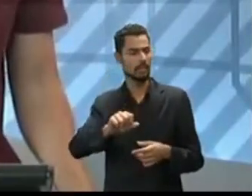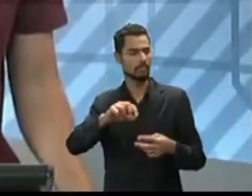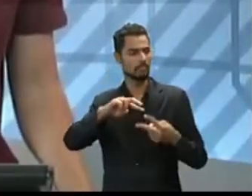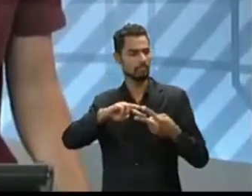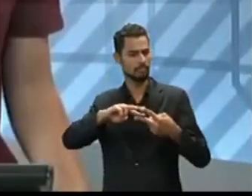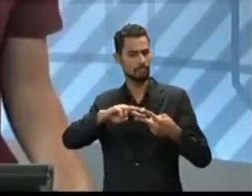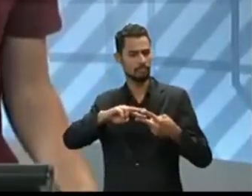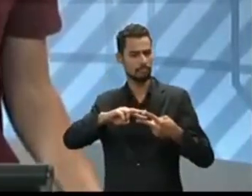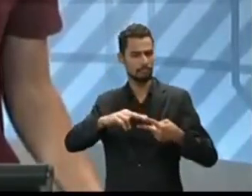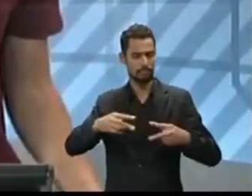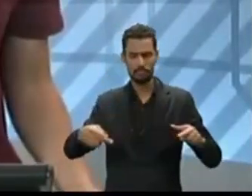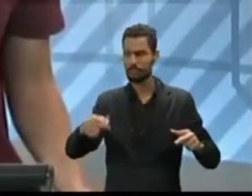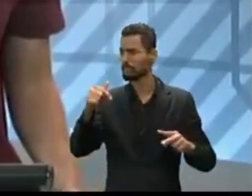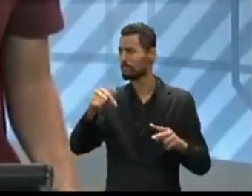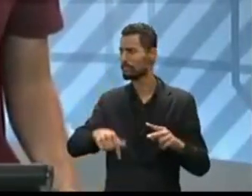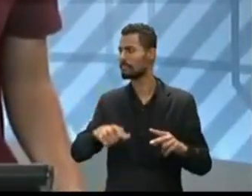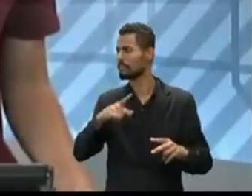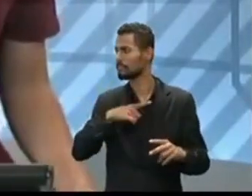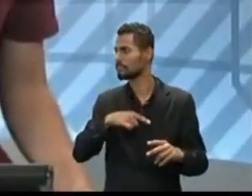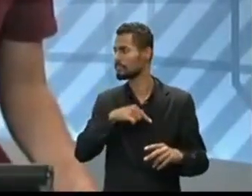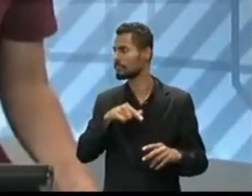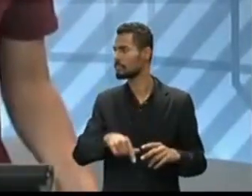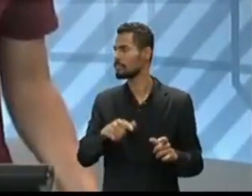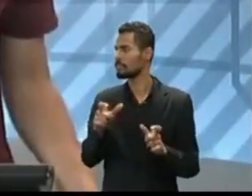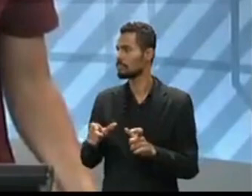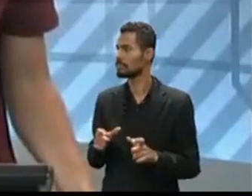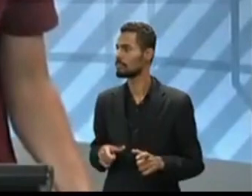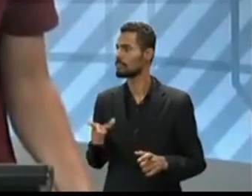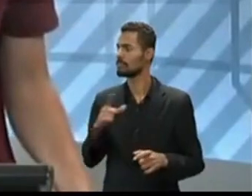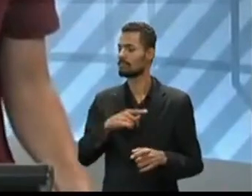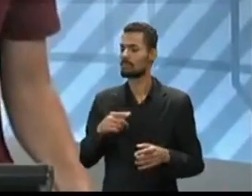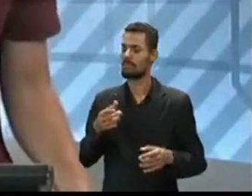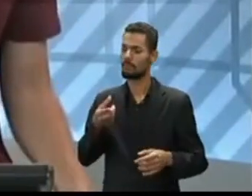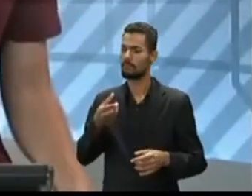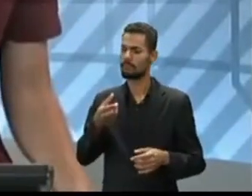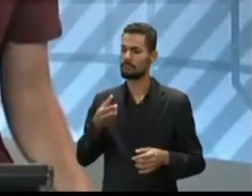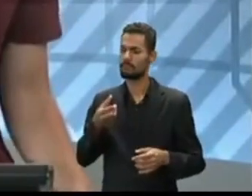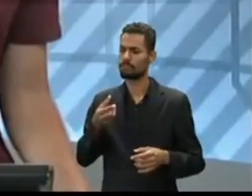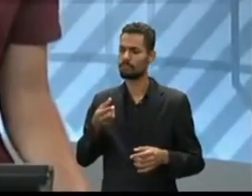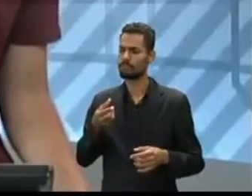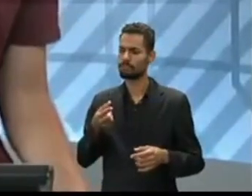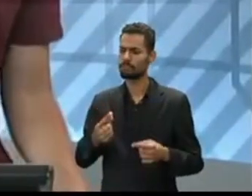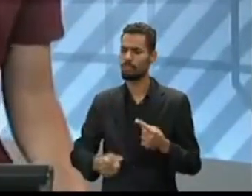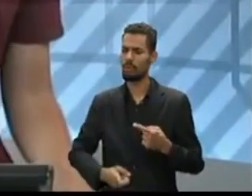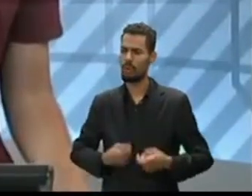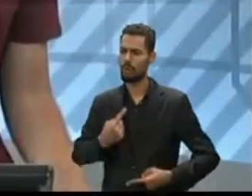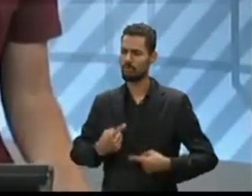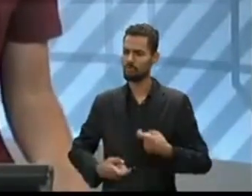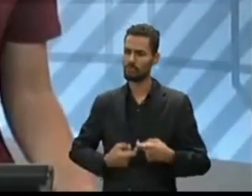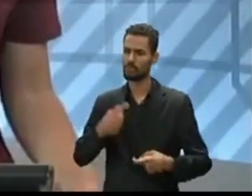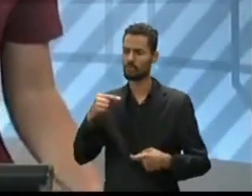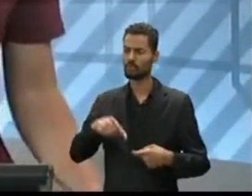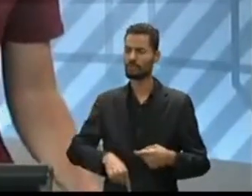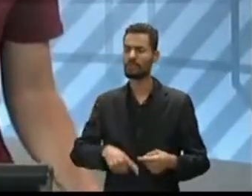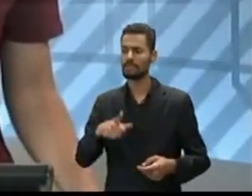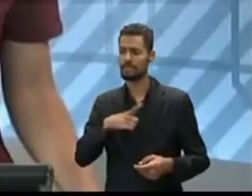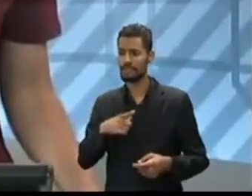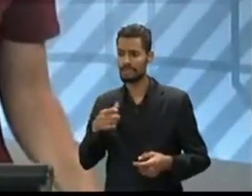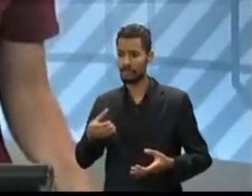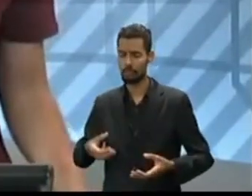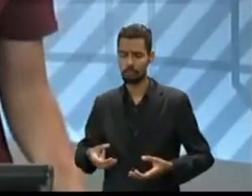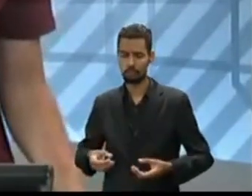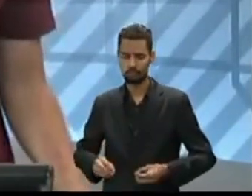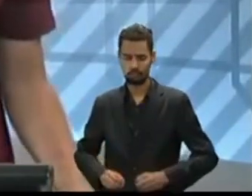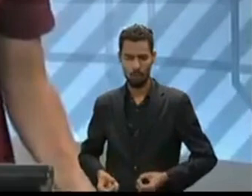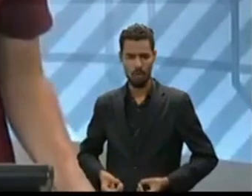dentro de uma célula, de um espermatozoide ou de um óvulo, se uma célula, se um organismo, né,